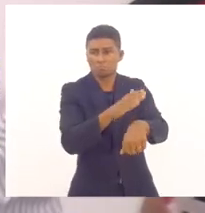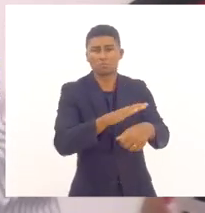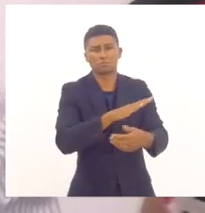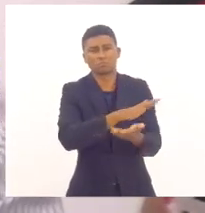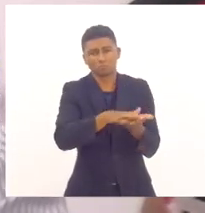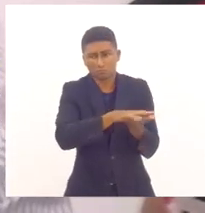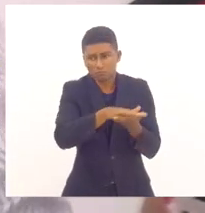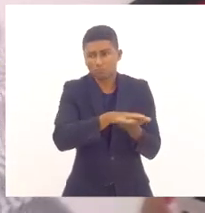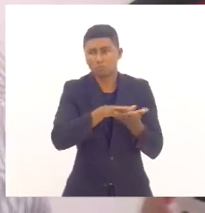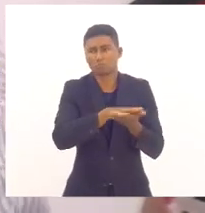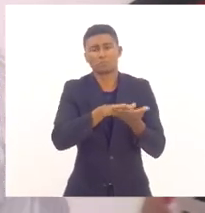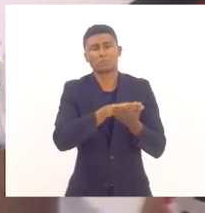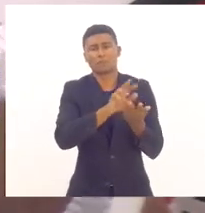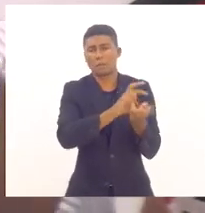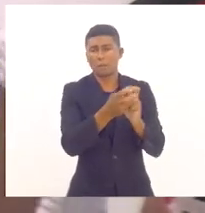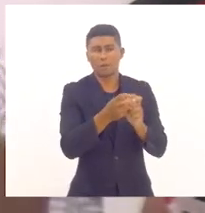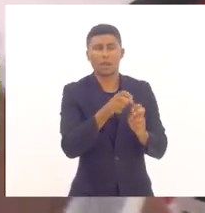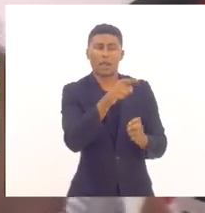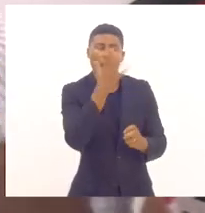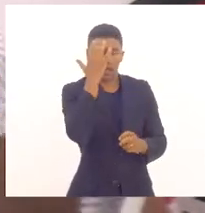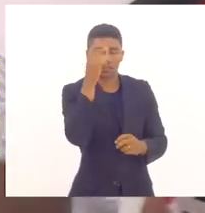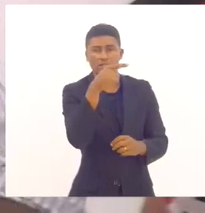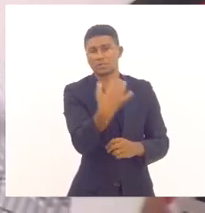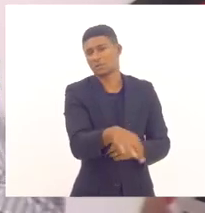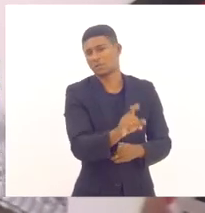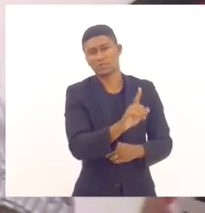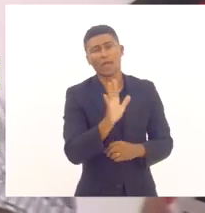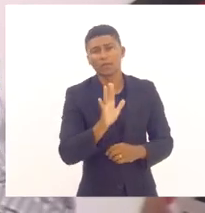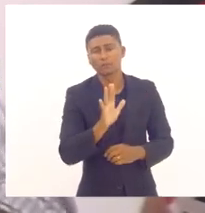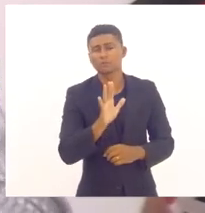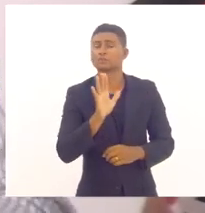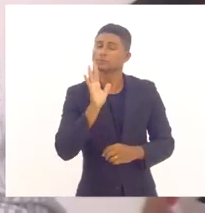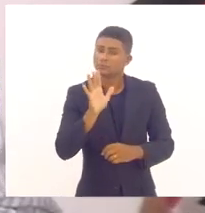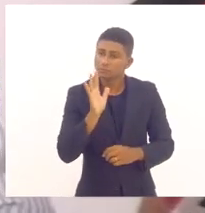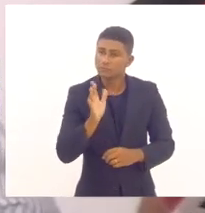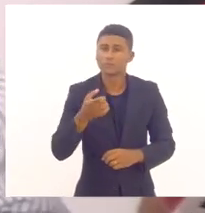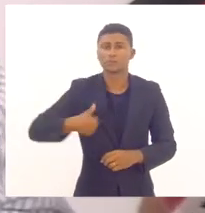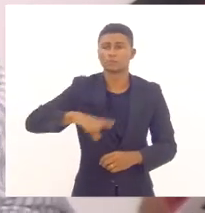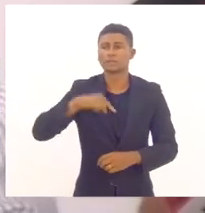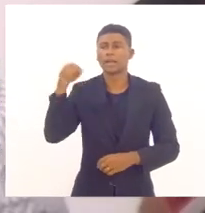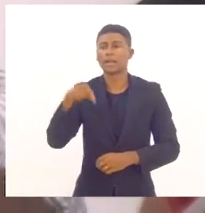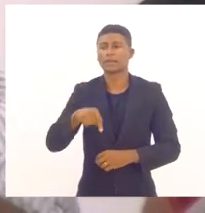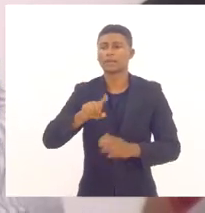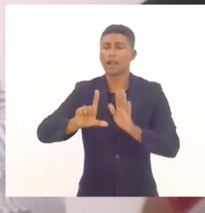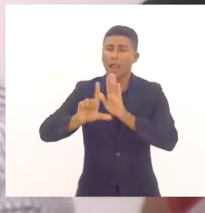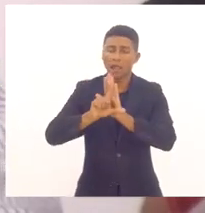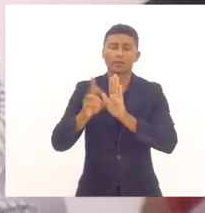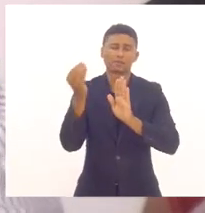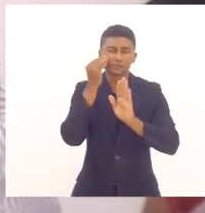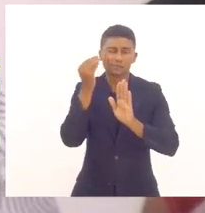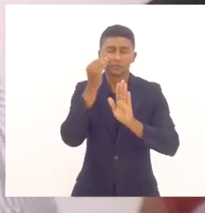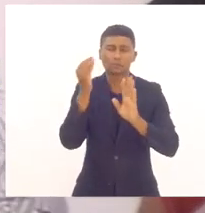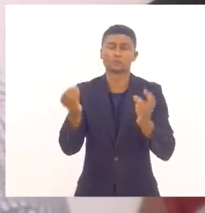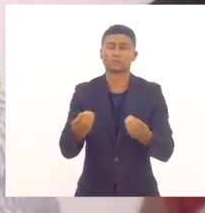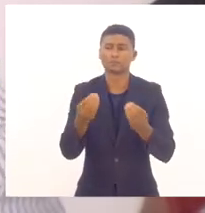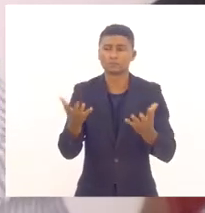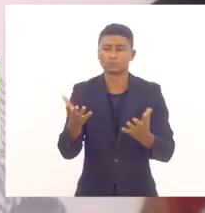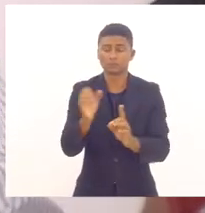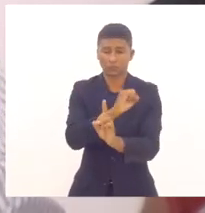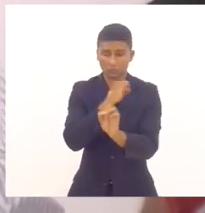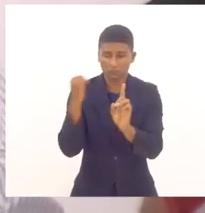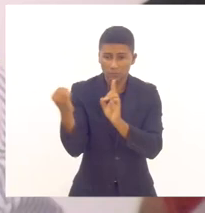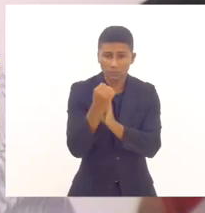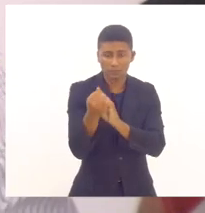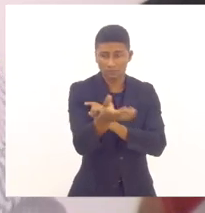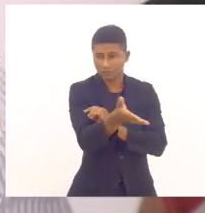fato. Agora, nós viemos aqui buscar essa lei para que a capoeira responda à demanda da